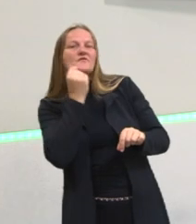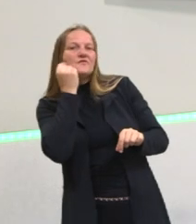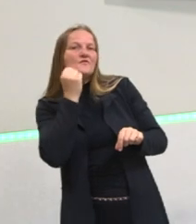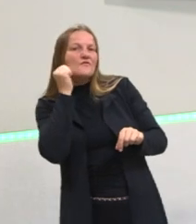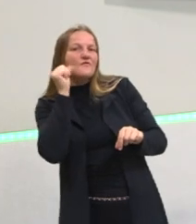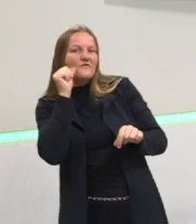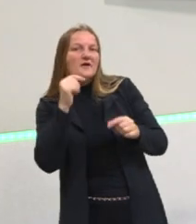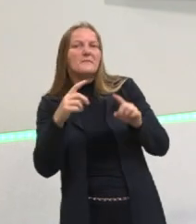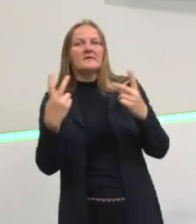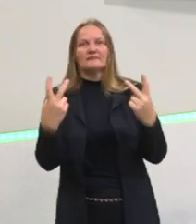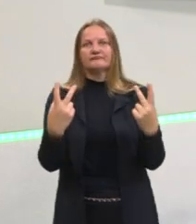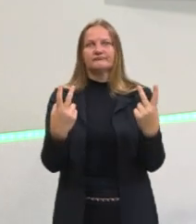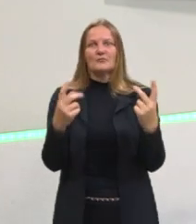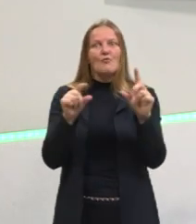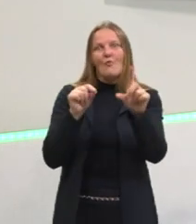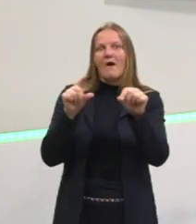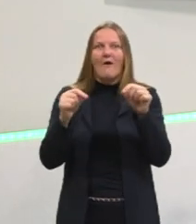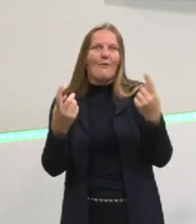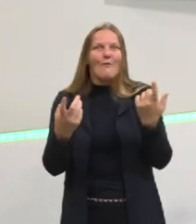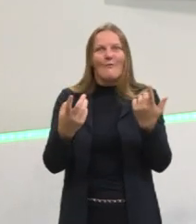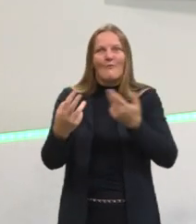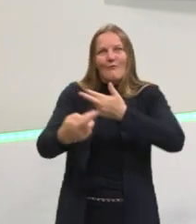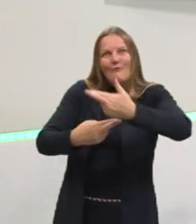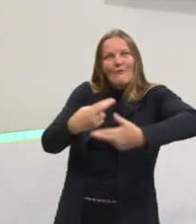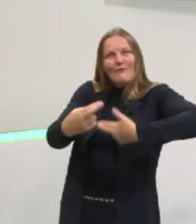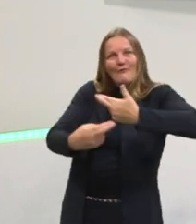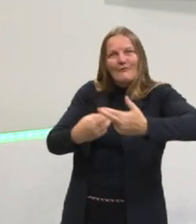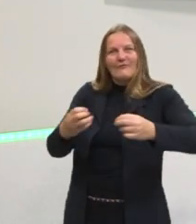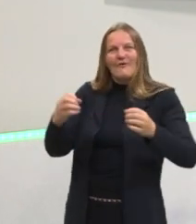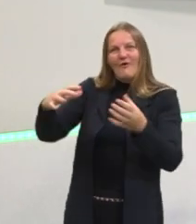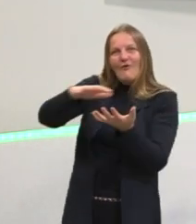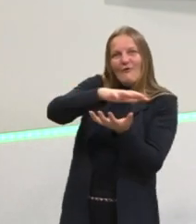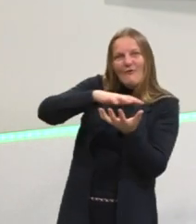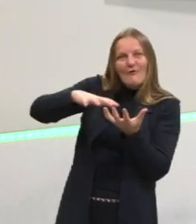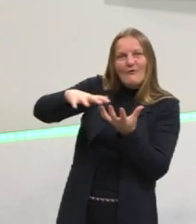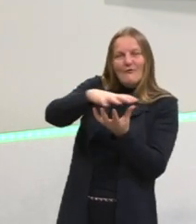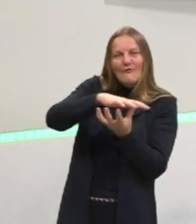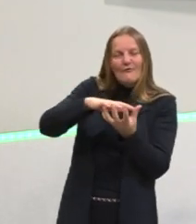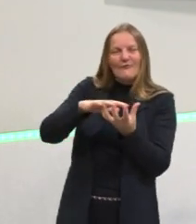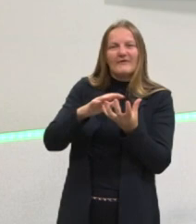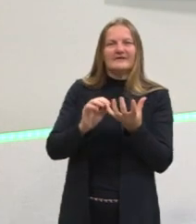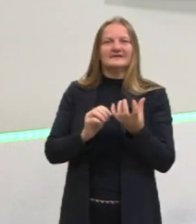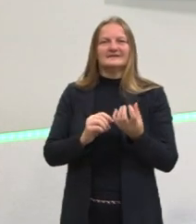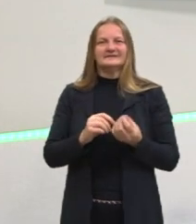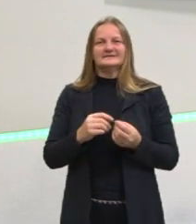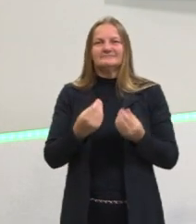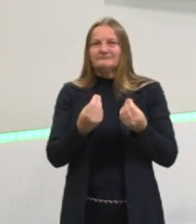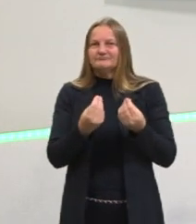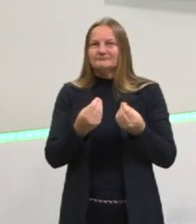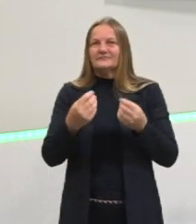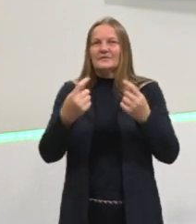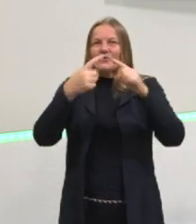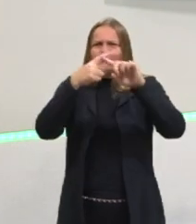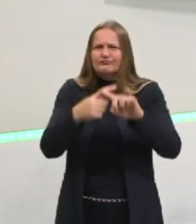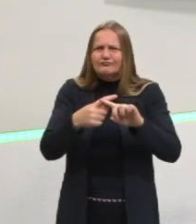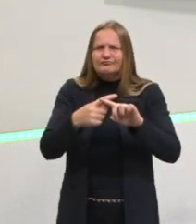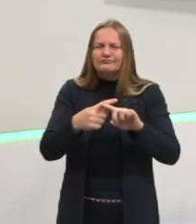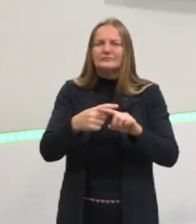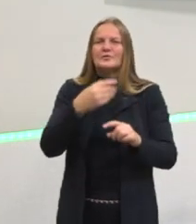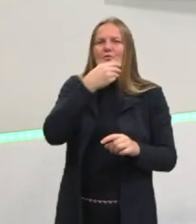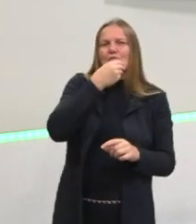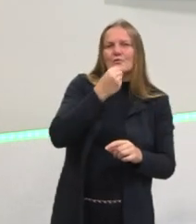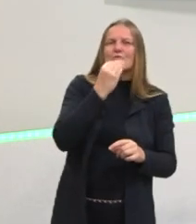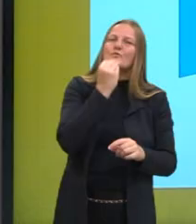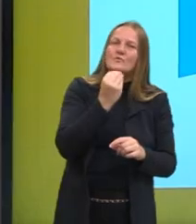para ver quem é que vai lá fertilizar a fêmea e além dessa competição entre